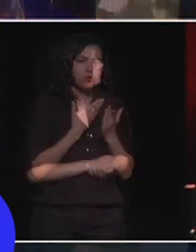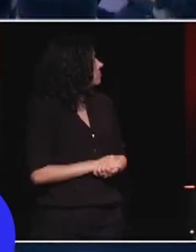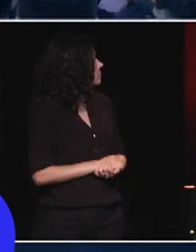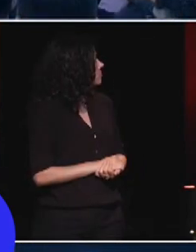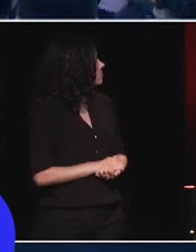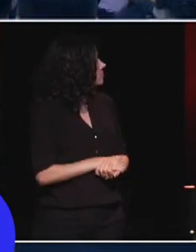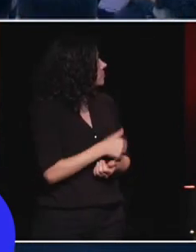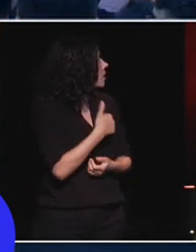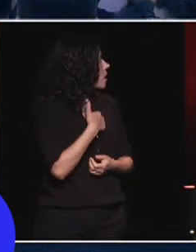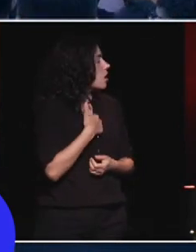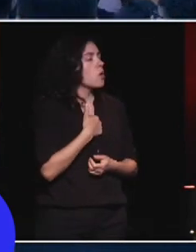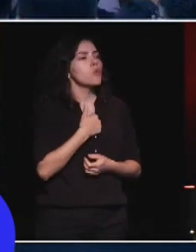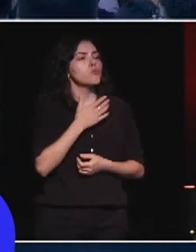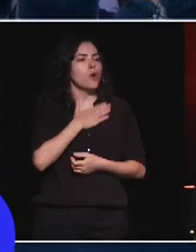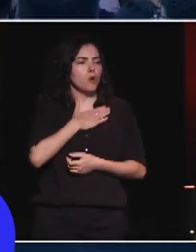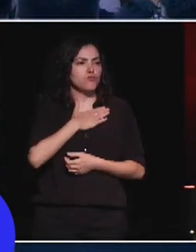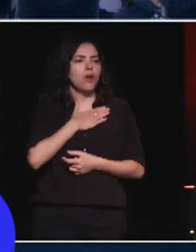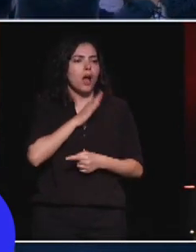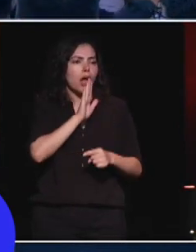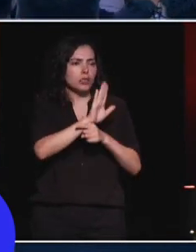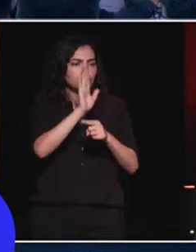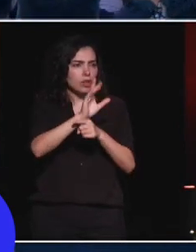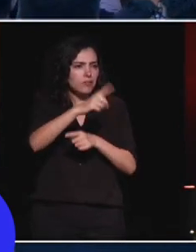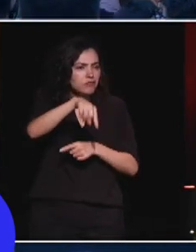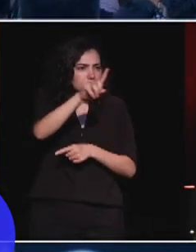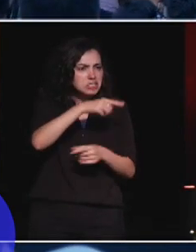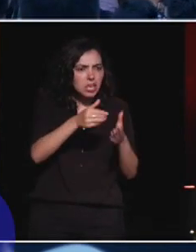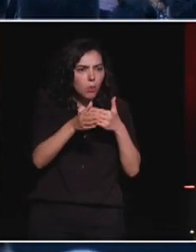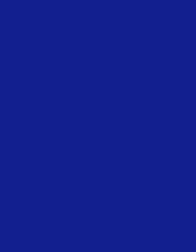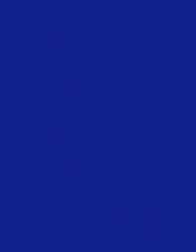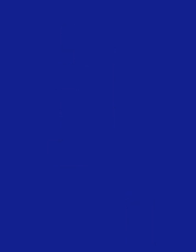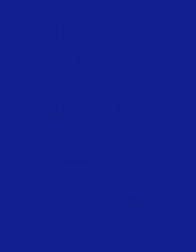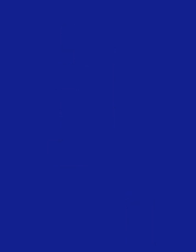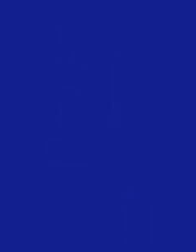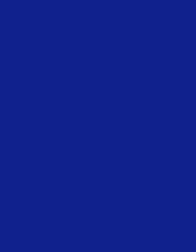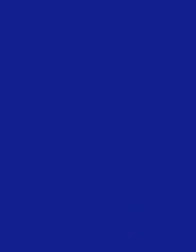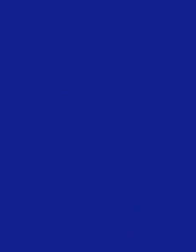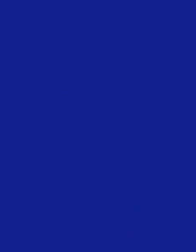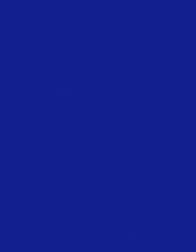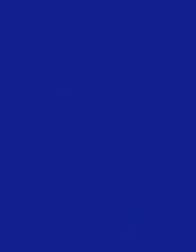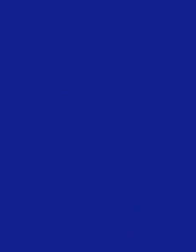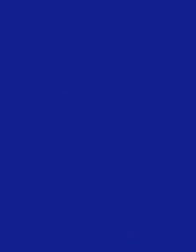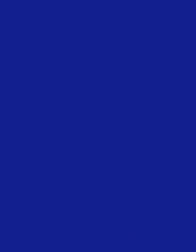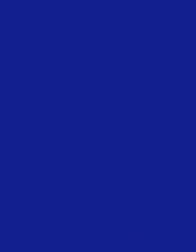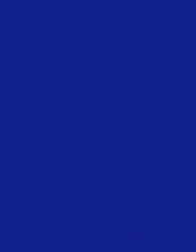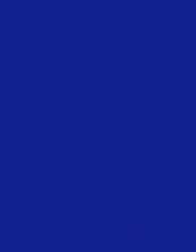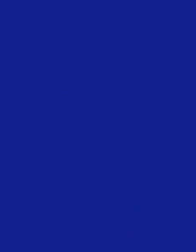Para mais informações, acesse o site unifó.br.